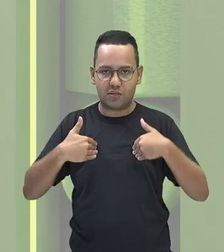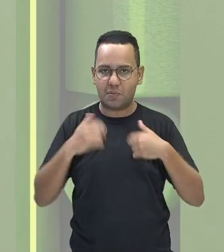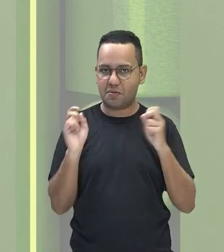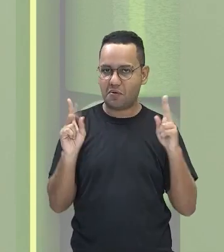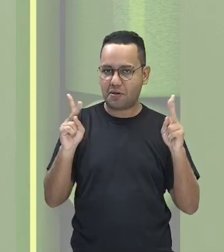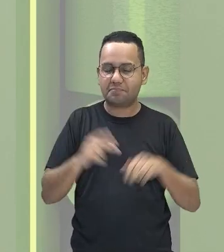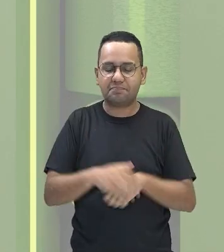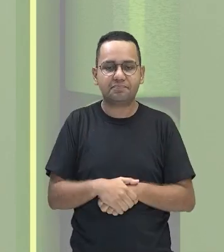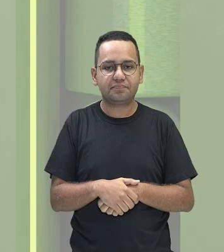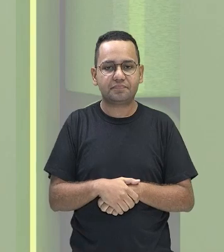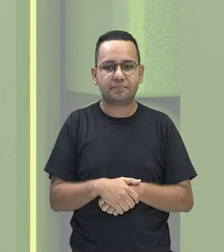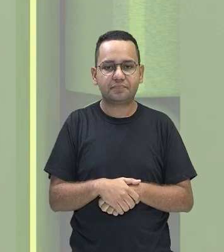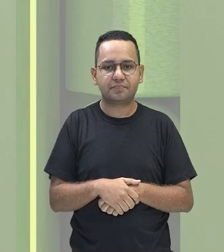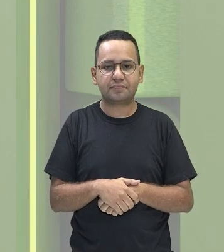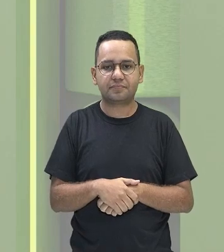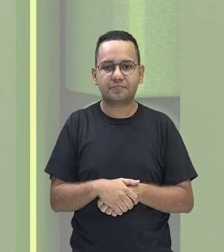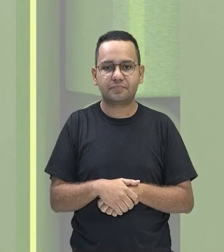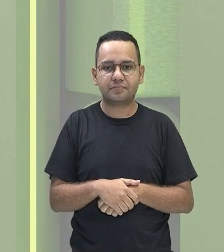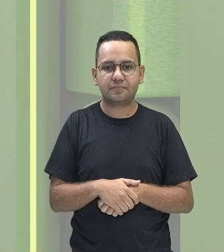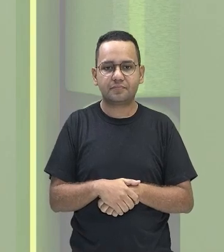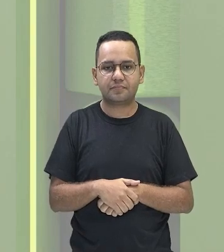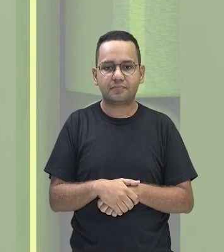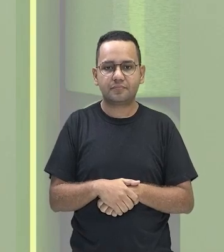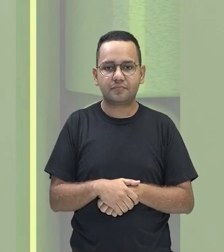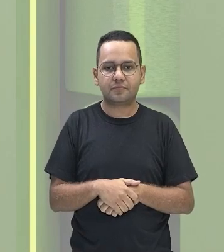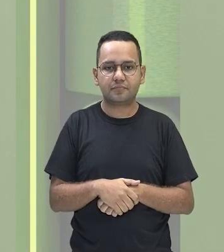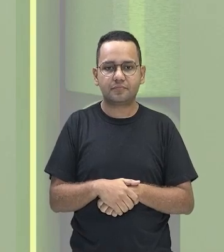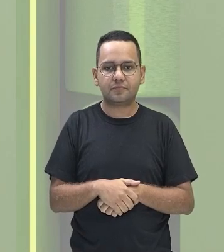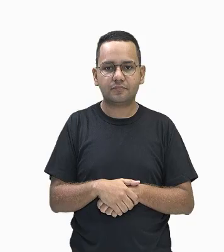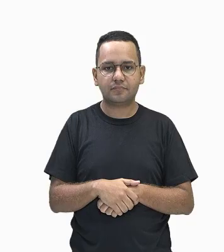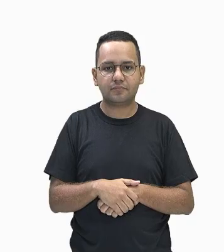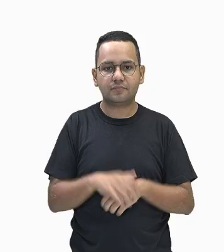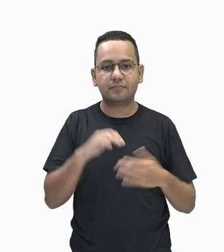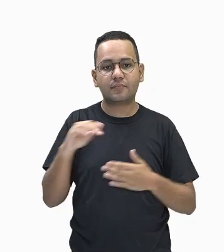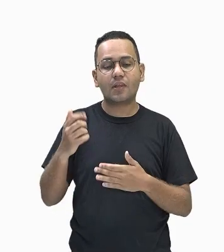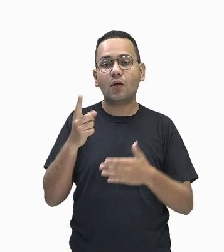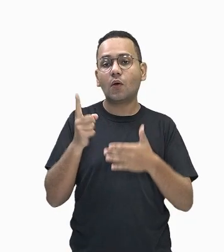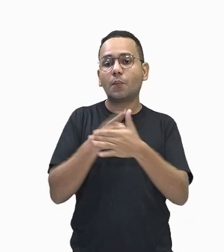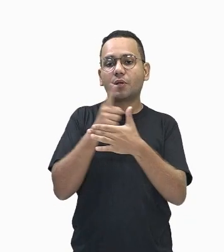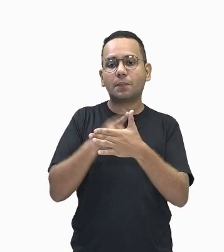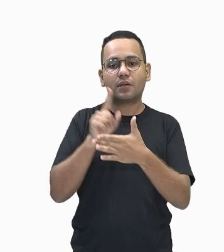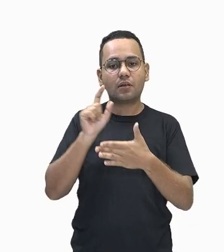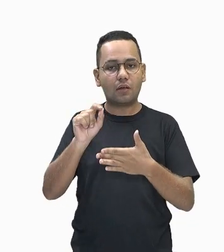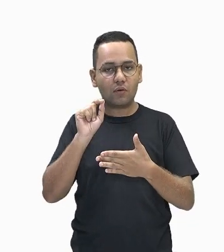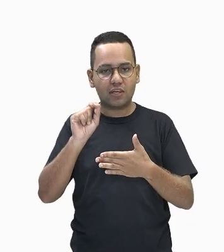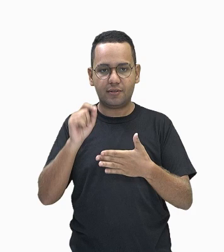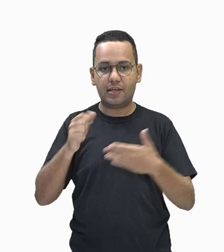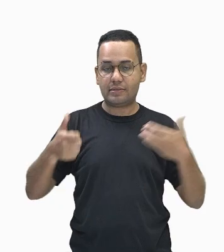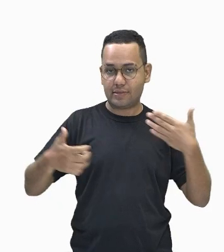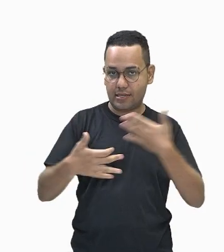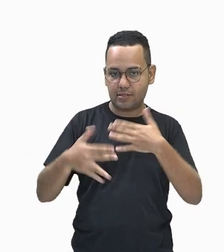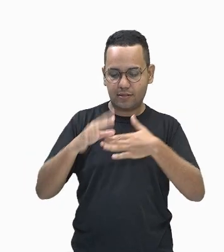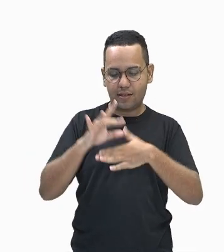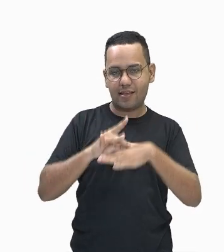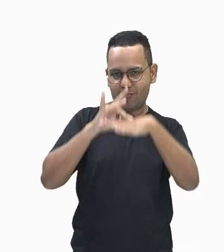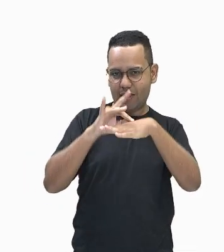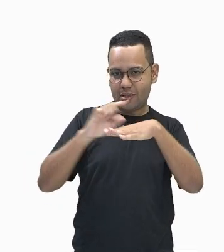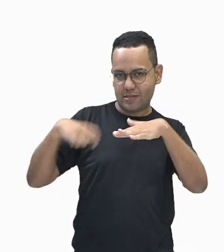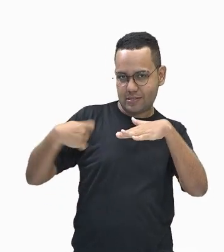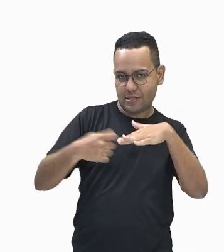hoje. O primeiro deles, que eu vou apresentar para vocês agora, é o tecido epitelial. Ele é composto por aglomerados de